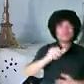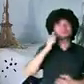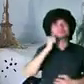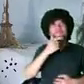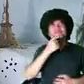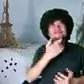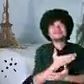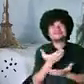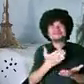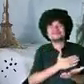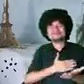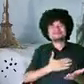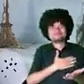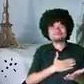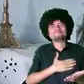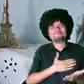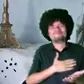amados irmãos e irmãs,